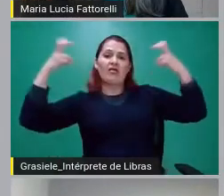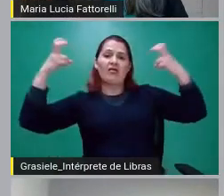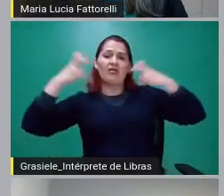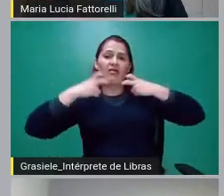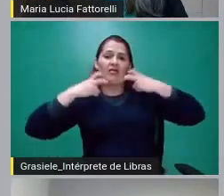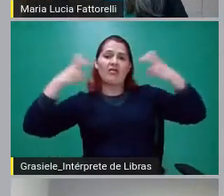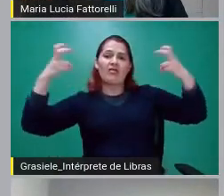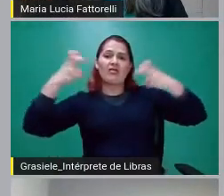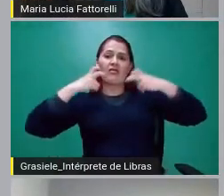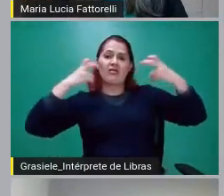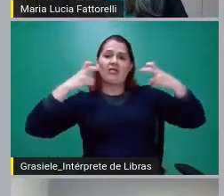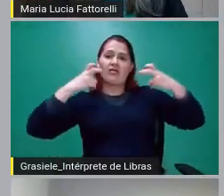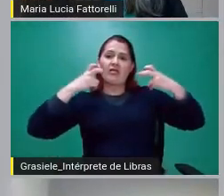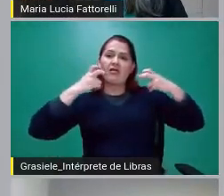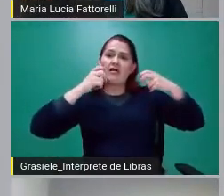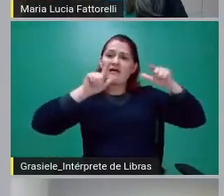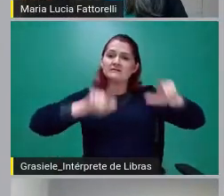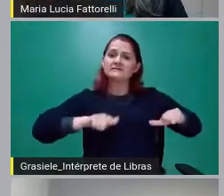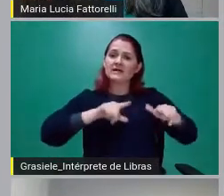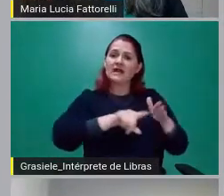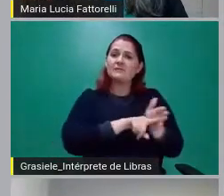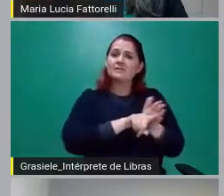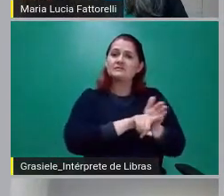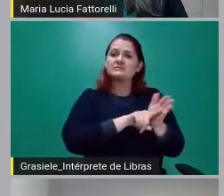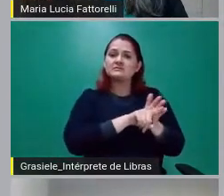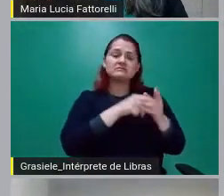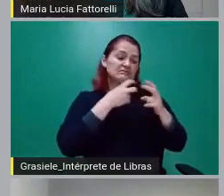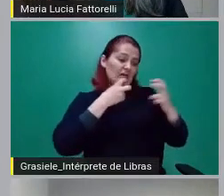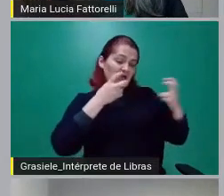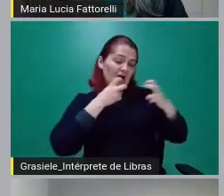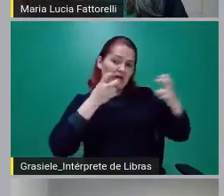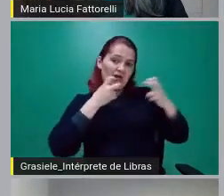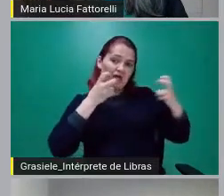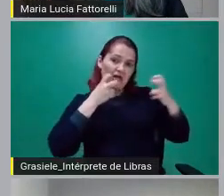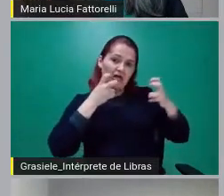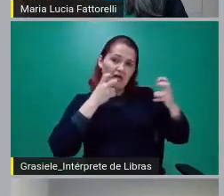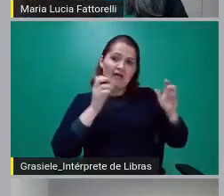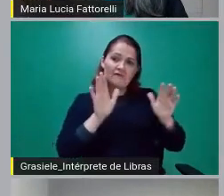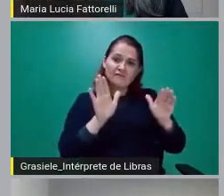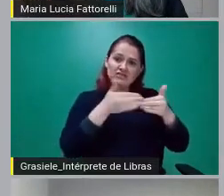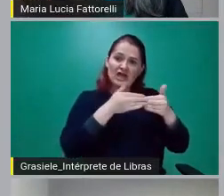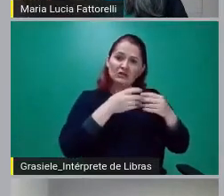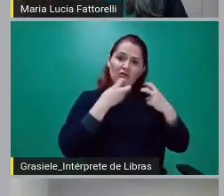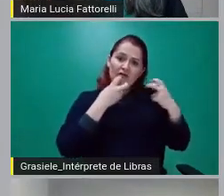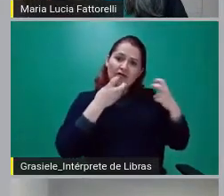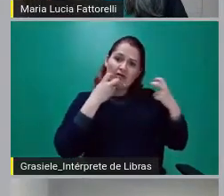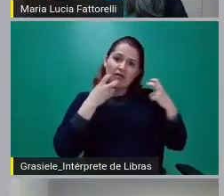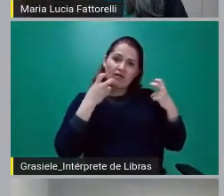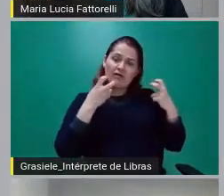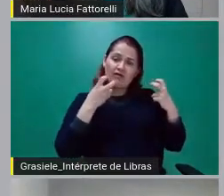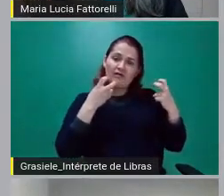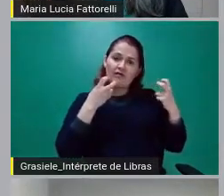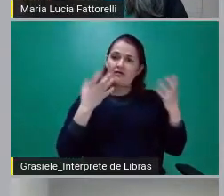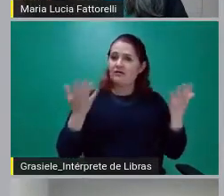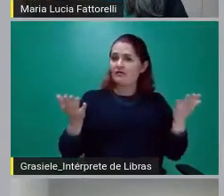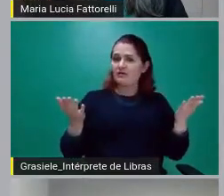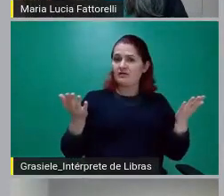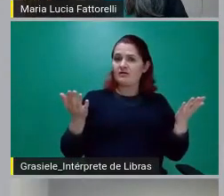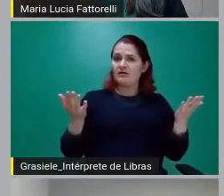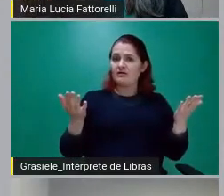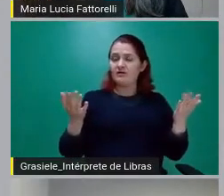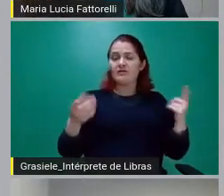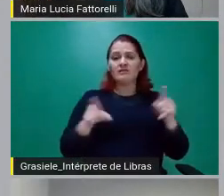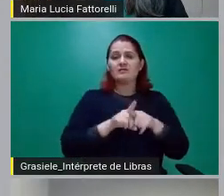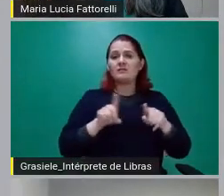estúdios de pesquisa, nos nossos gabinetes e sessões de julgamento